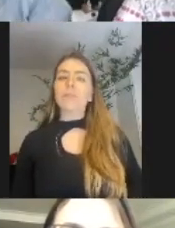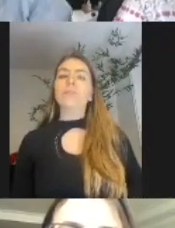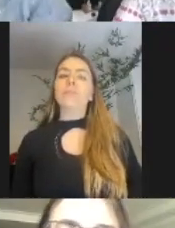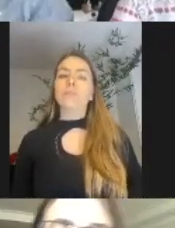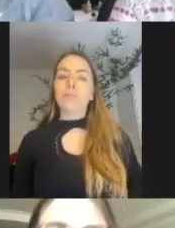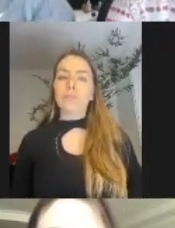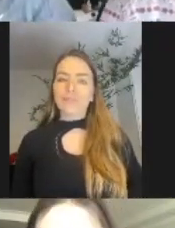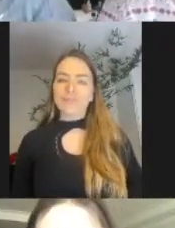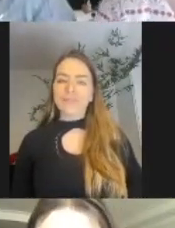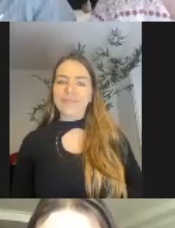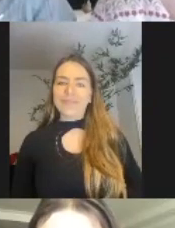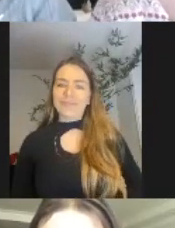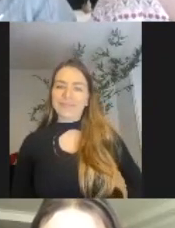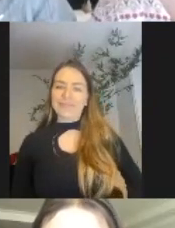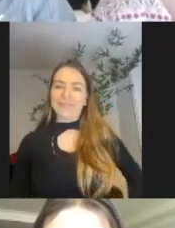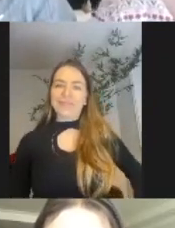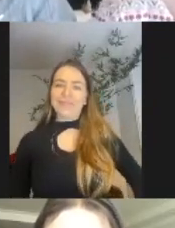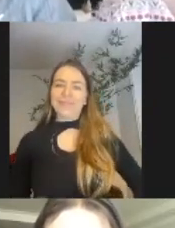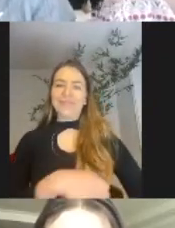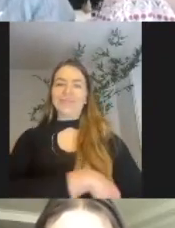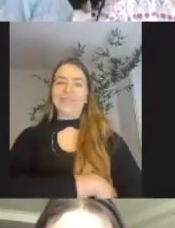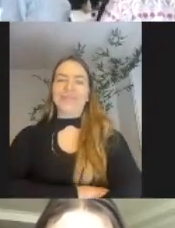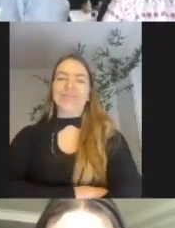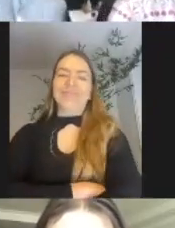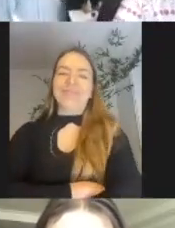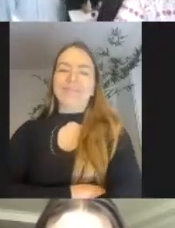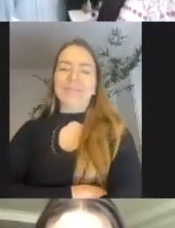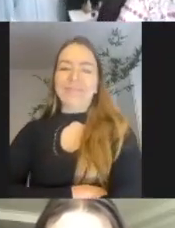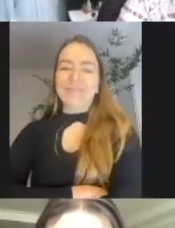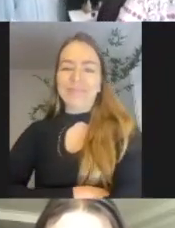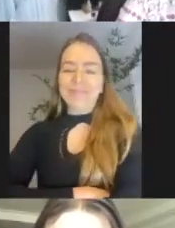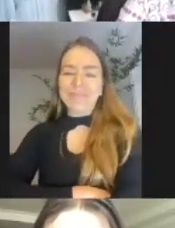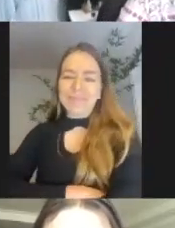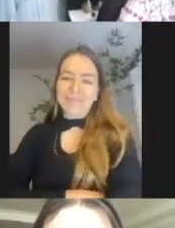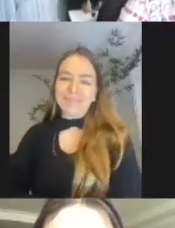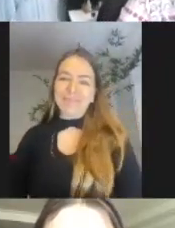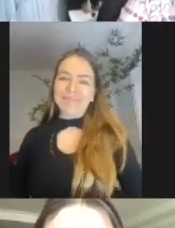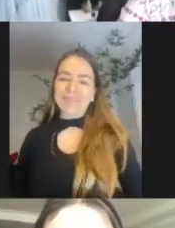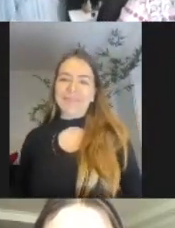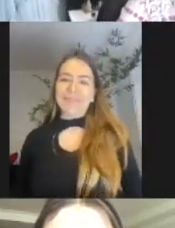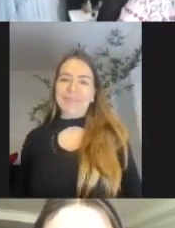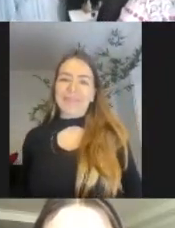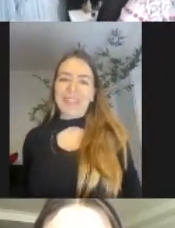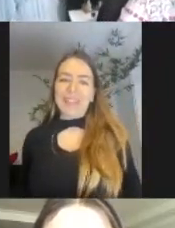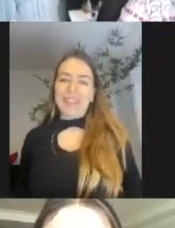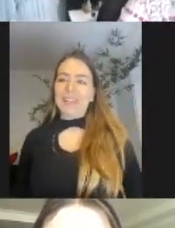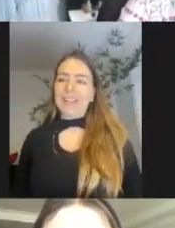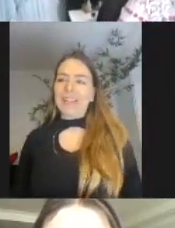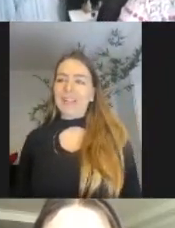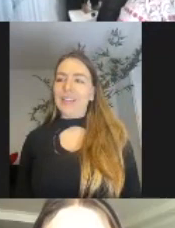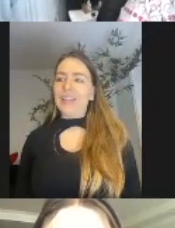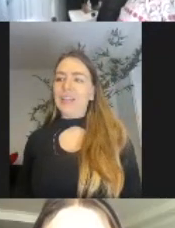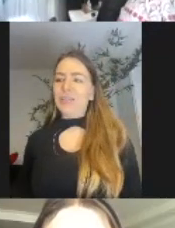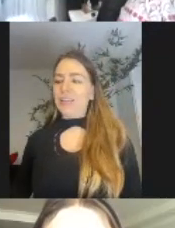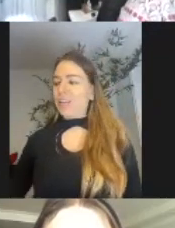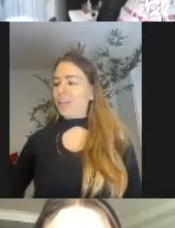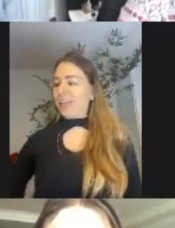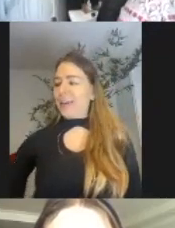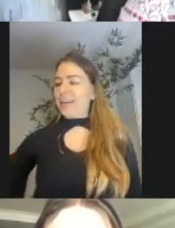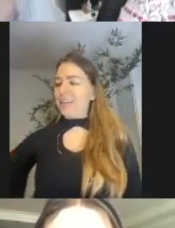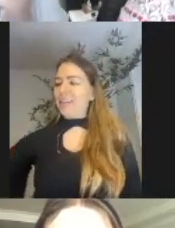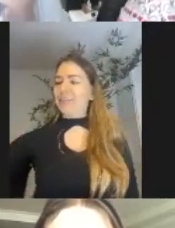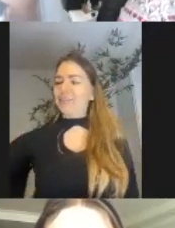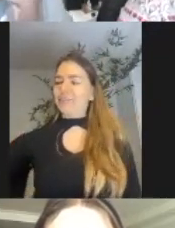vocês acham que ia ficar de graça essa aula para vocês? Nós vamos dar uma lição de casa para Sozinha